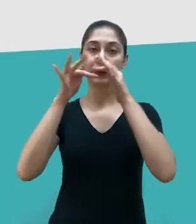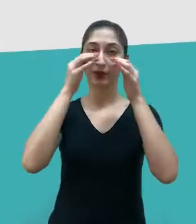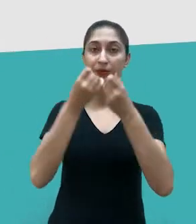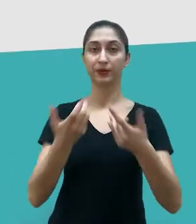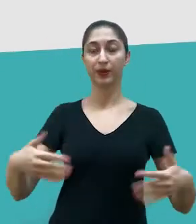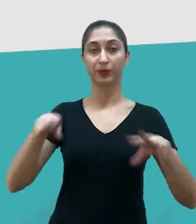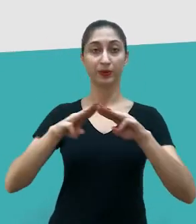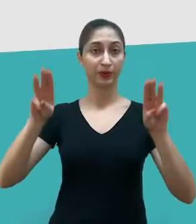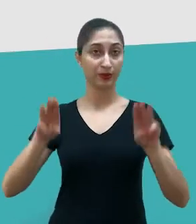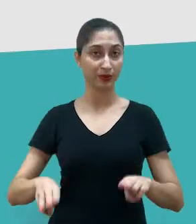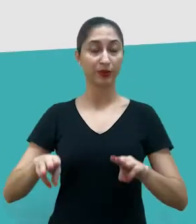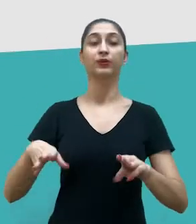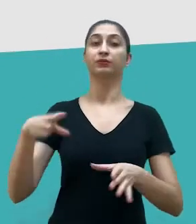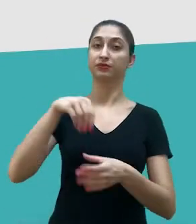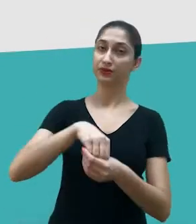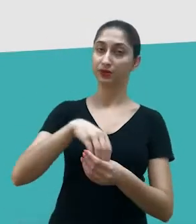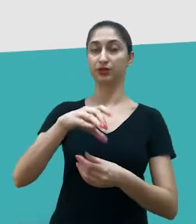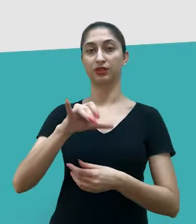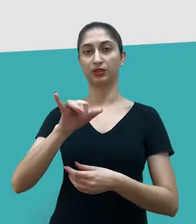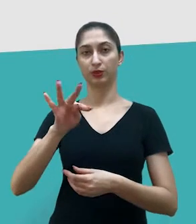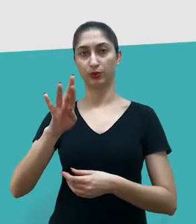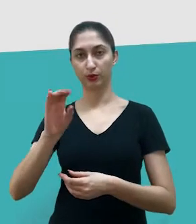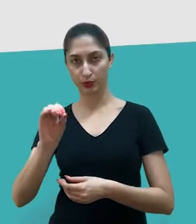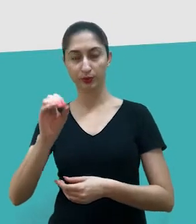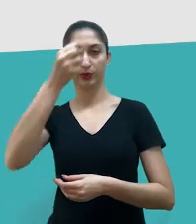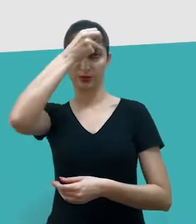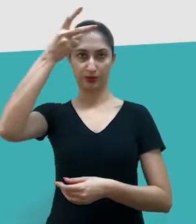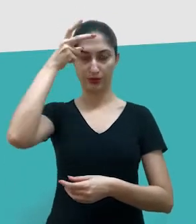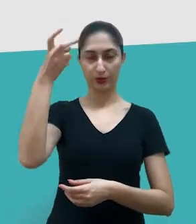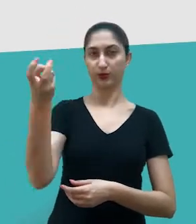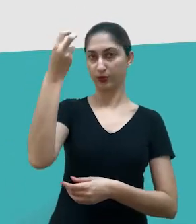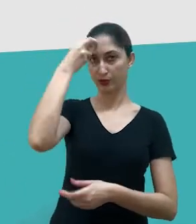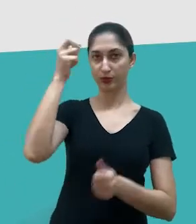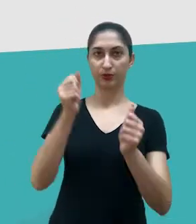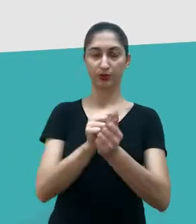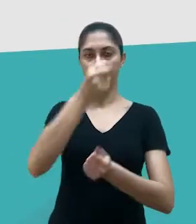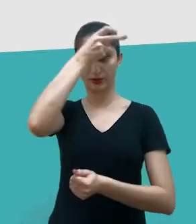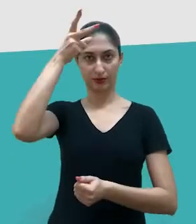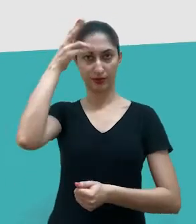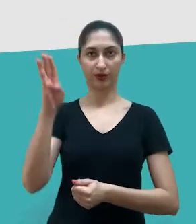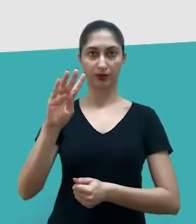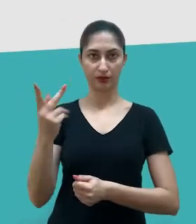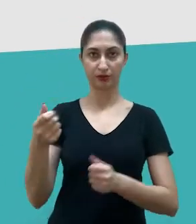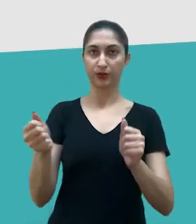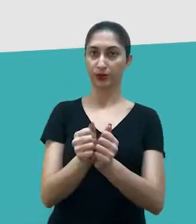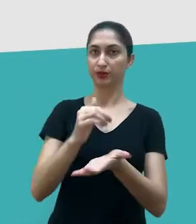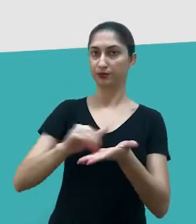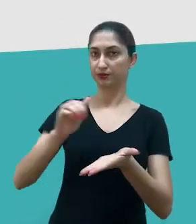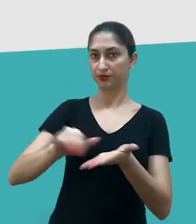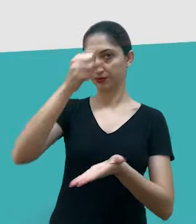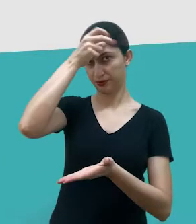O circuito é realizado pela Prefeitura Municipal de Belo Horizonte, através da Secretaria Municipal de Cultura